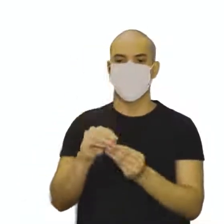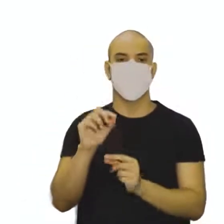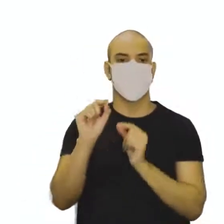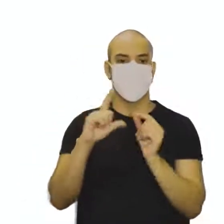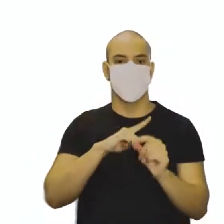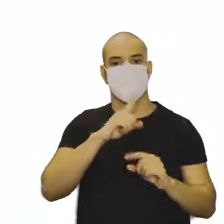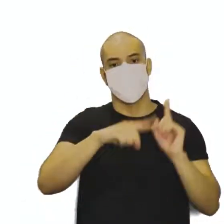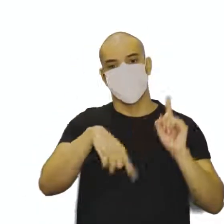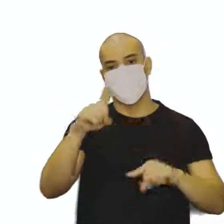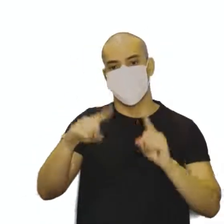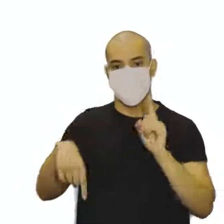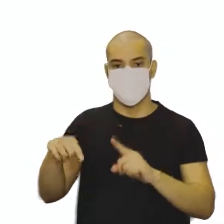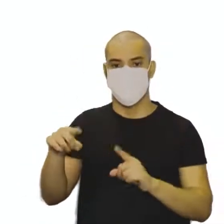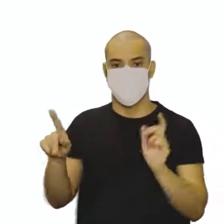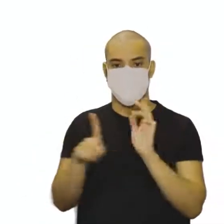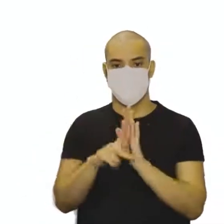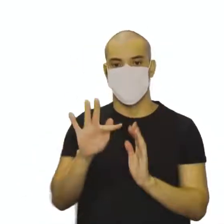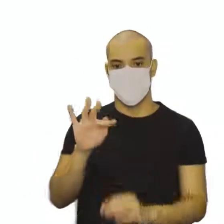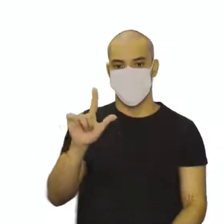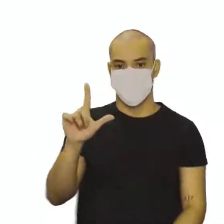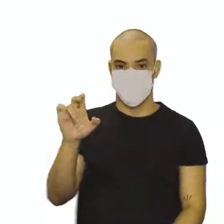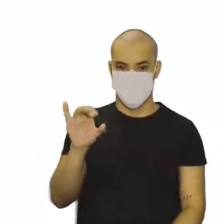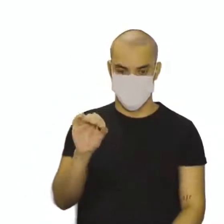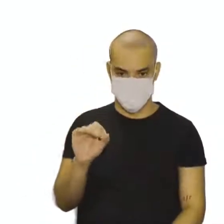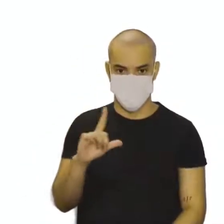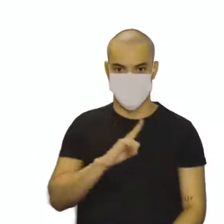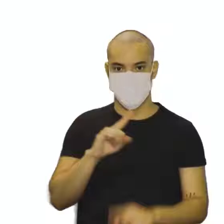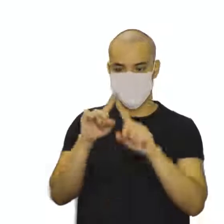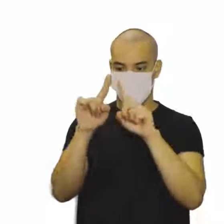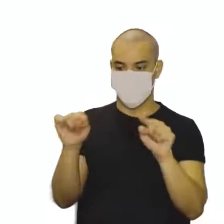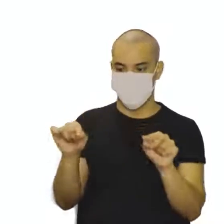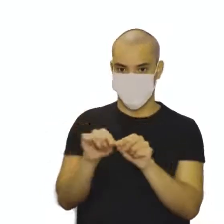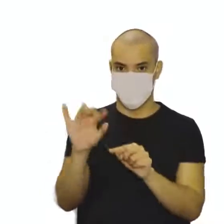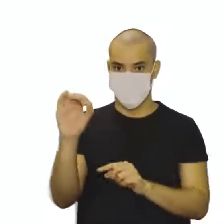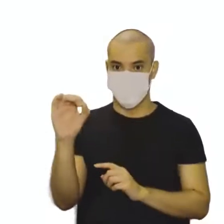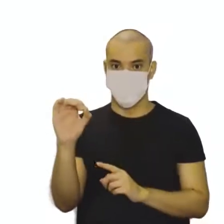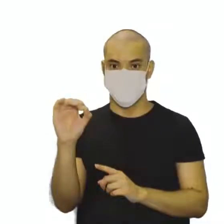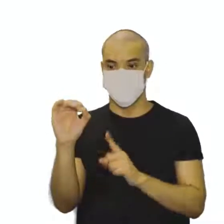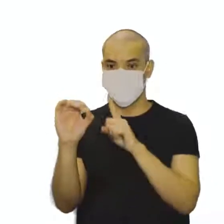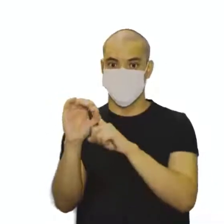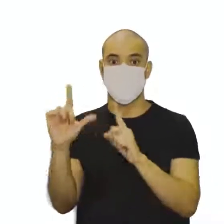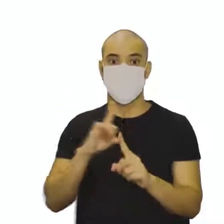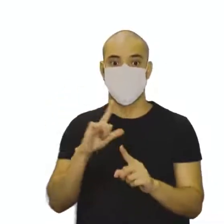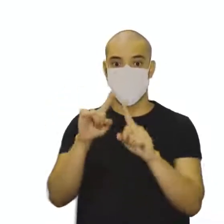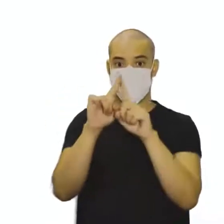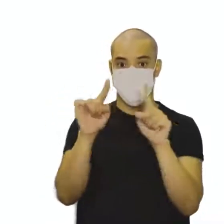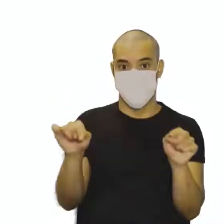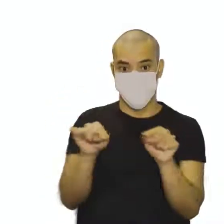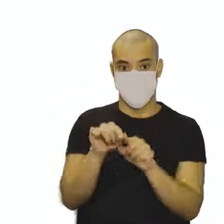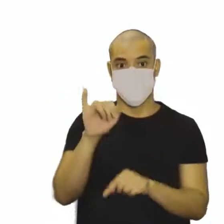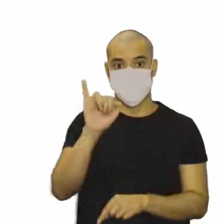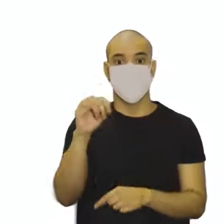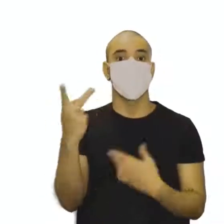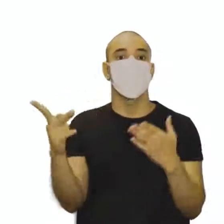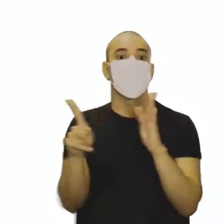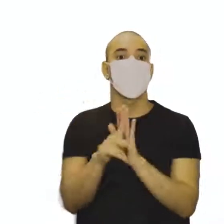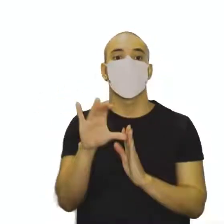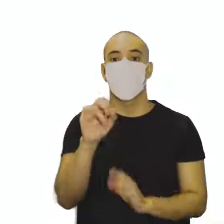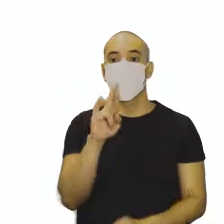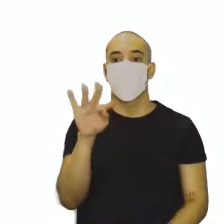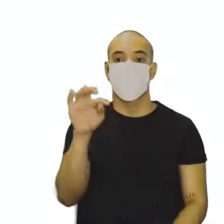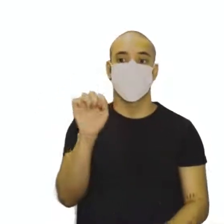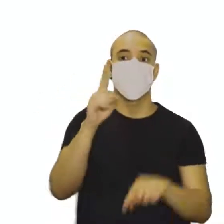uma variação de fluxo. Então, eu tenho variação de corrente, por tempo que essa corrente está percorrendo esse